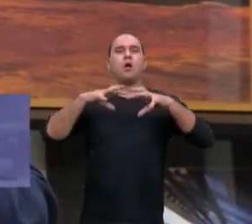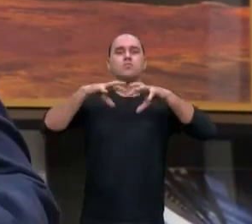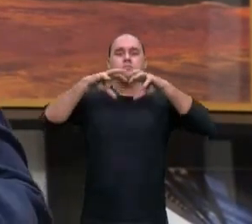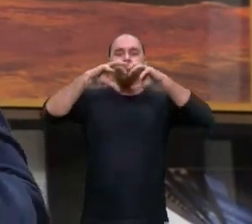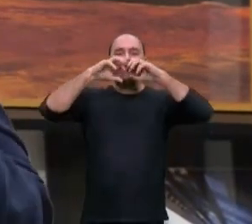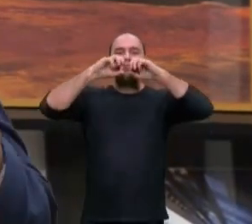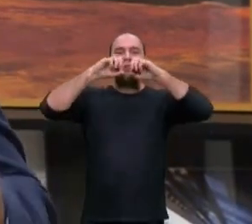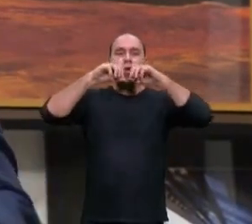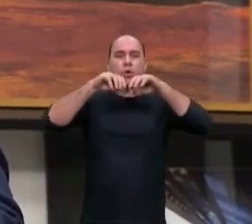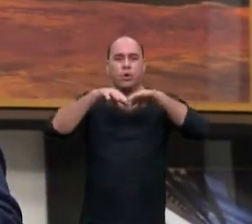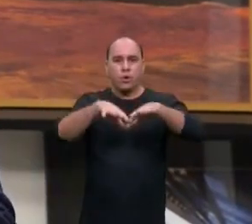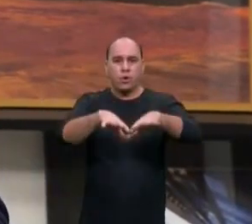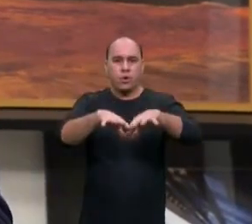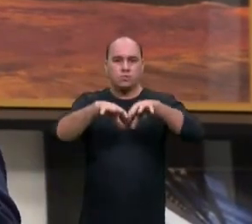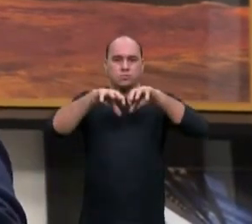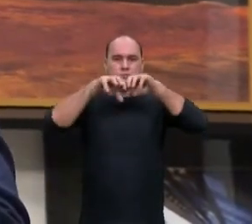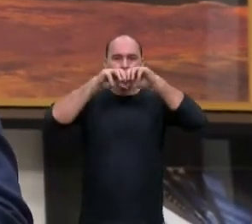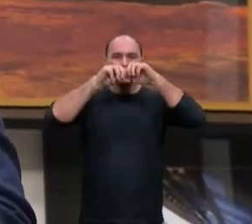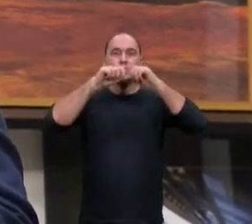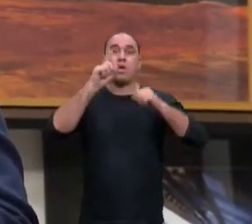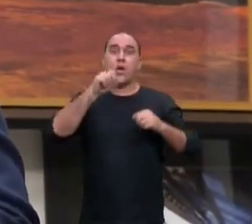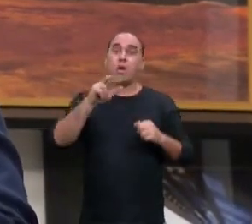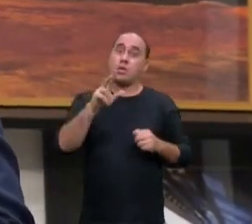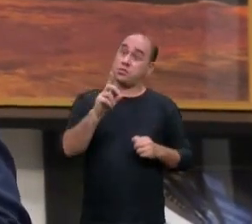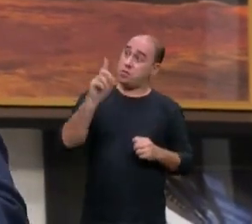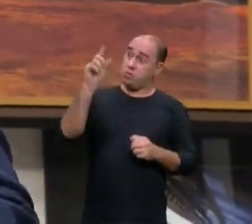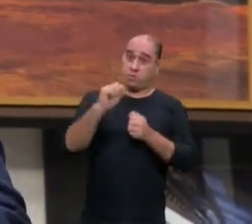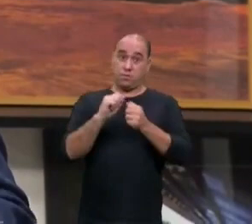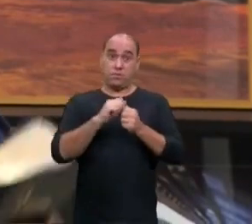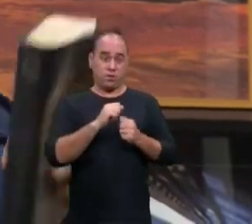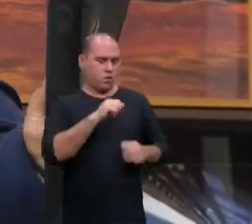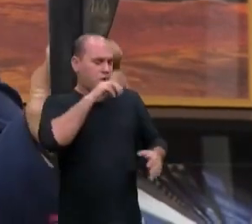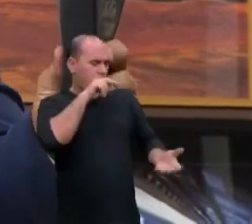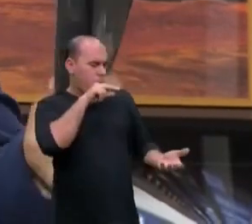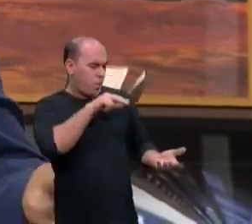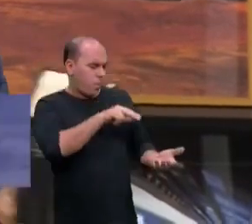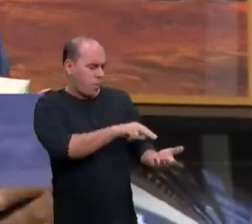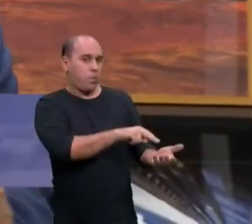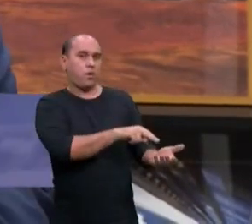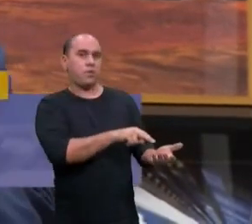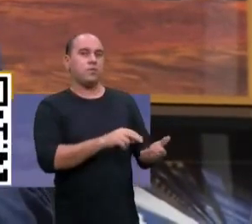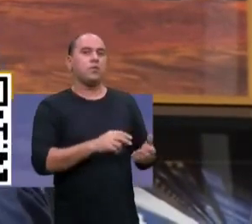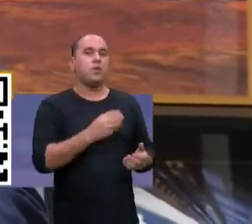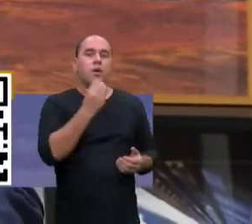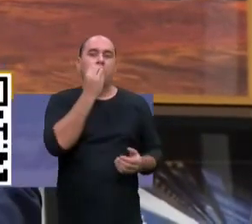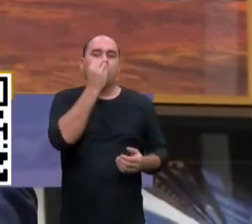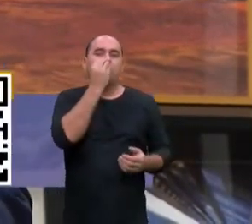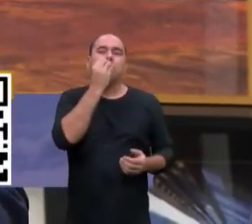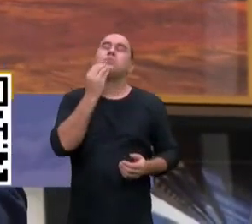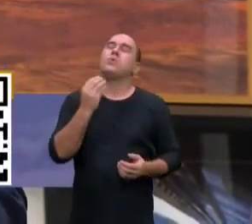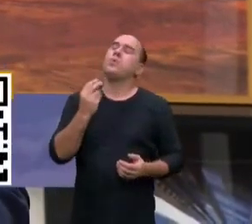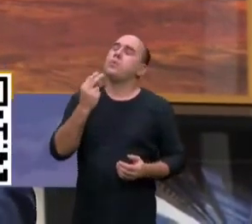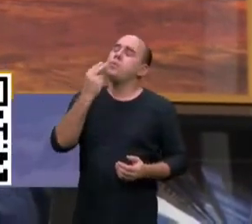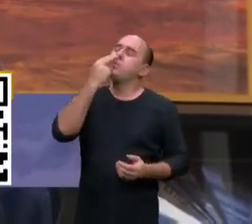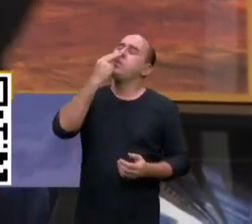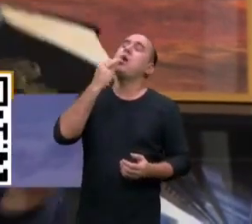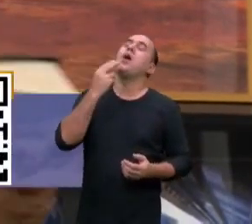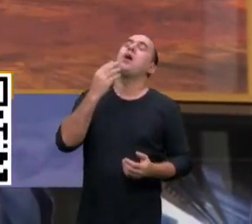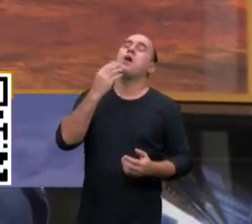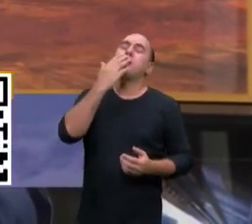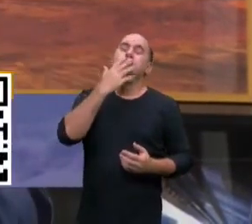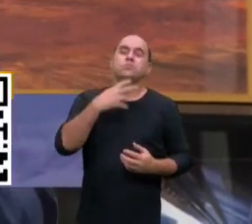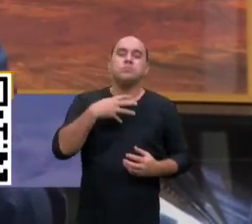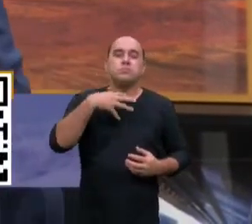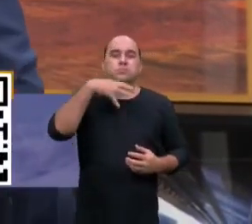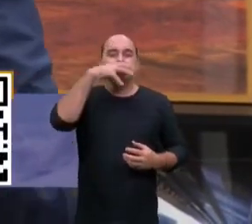esse ar e só oxigênio que você respira por isso que Deus colocou no homem quando vocês fez o homem do pó soro no nariz do homem se Fôlego de vida